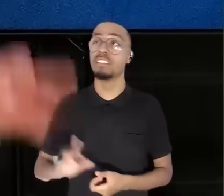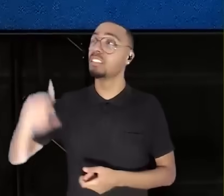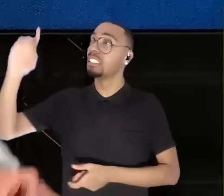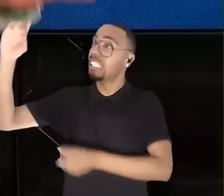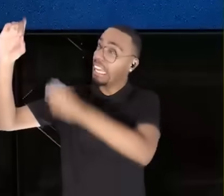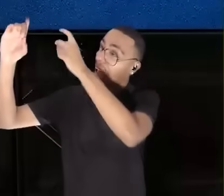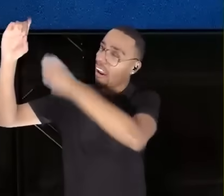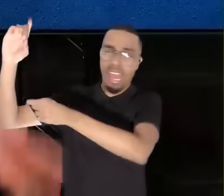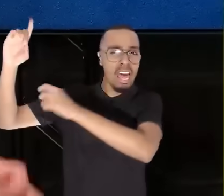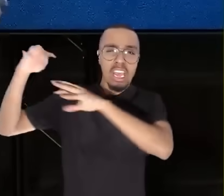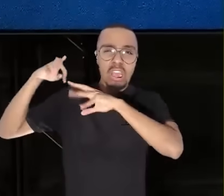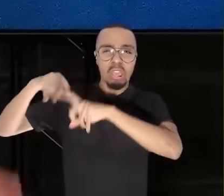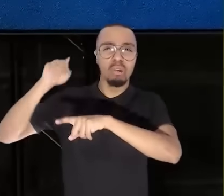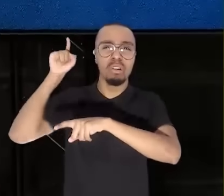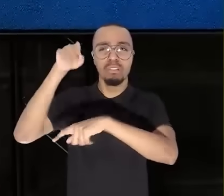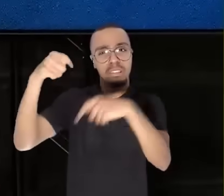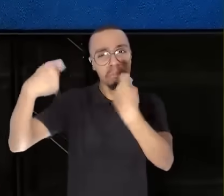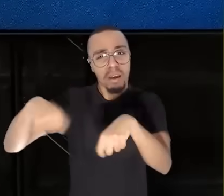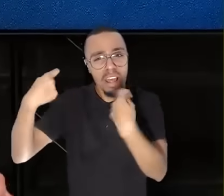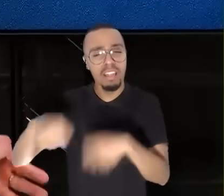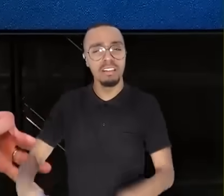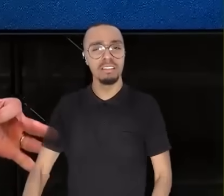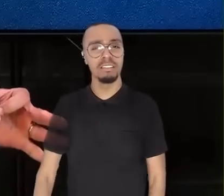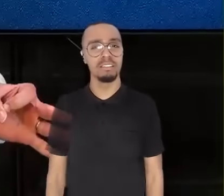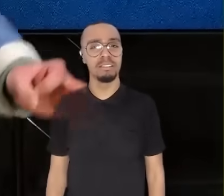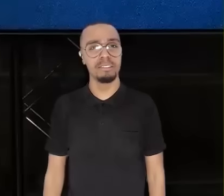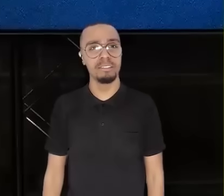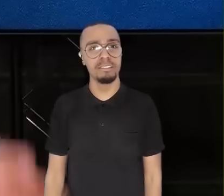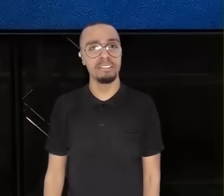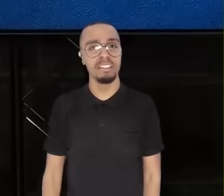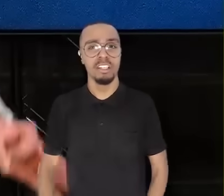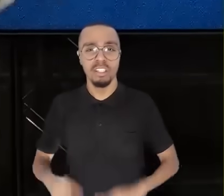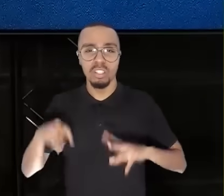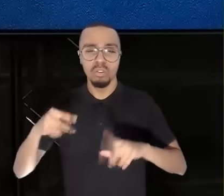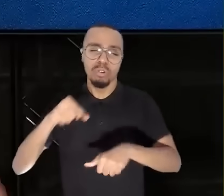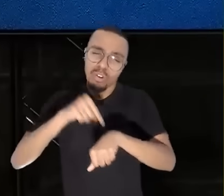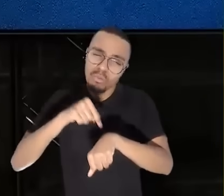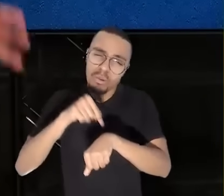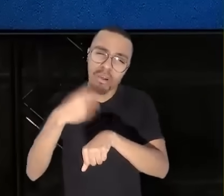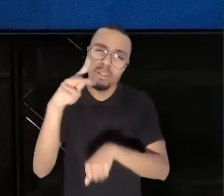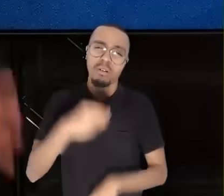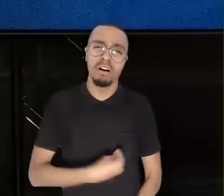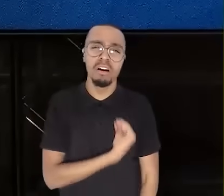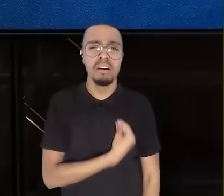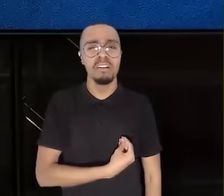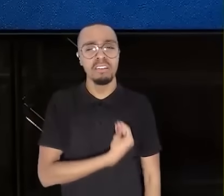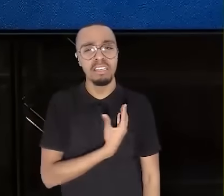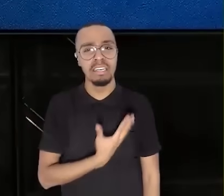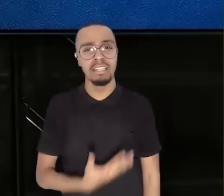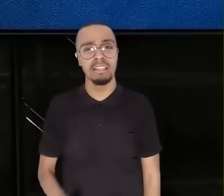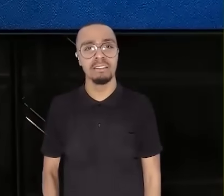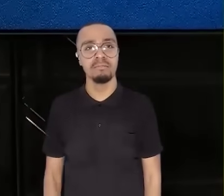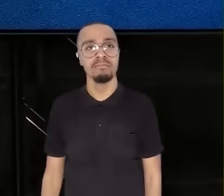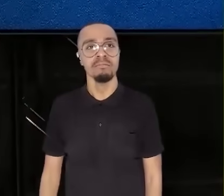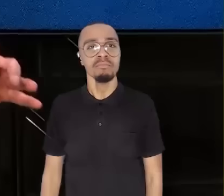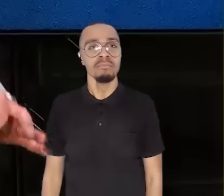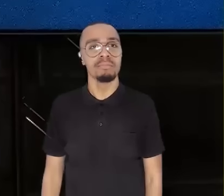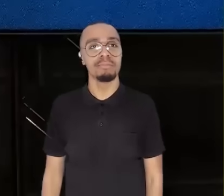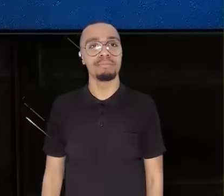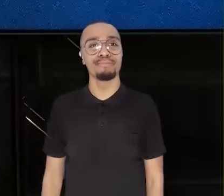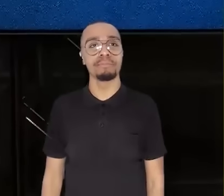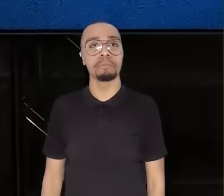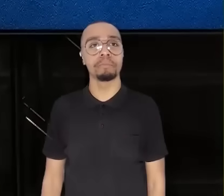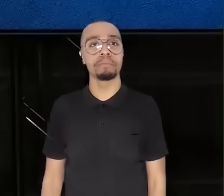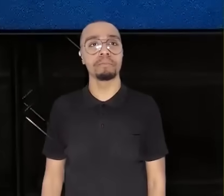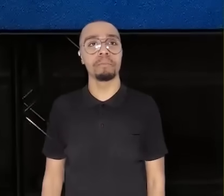eu sou tudo o que você precisa em todos os momentos da sua vida. Você nunca entrou